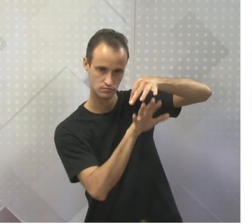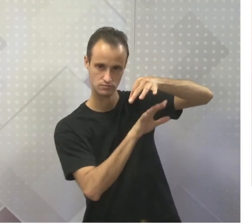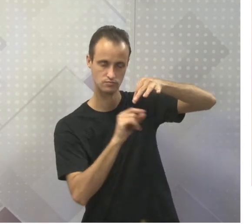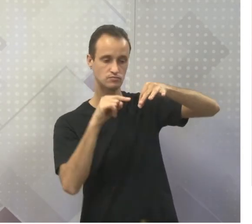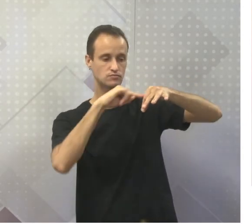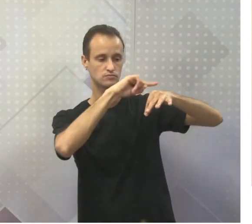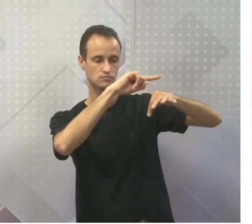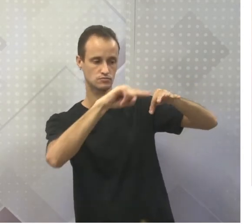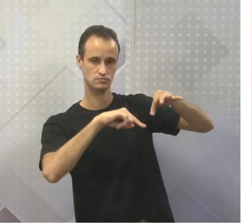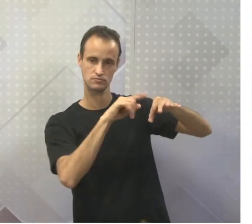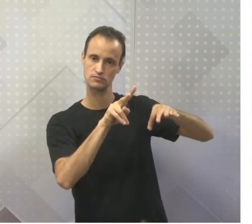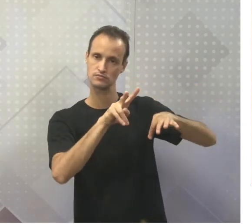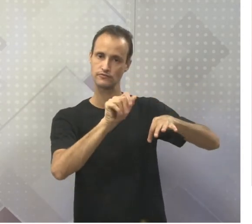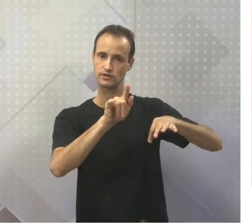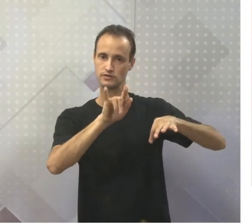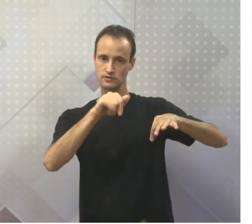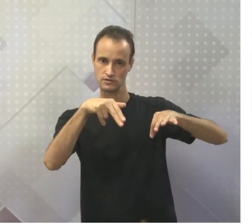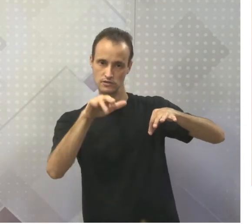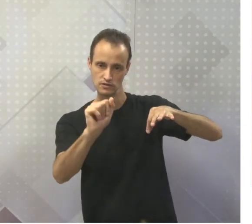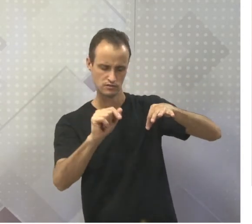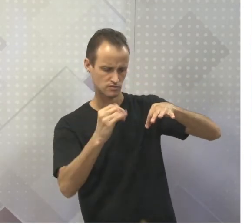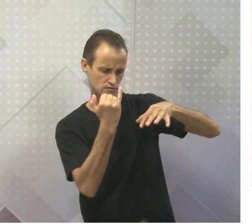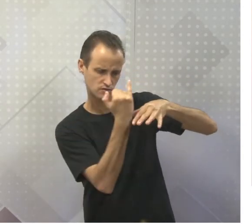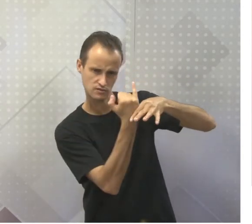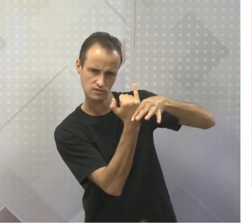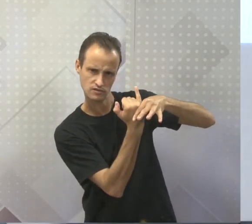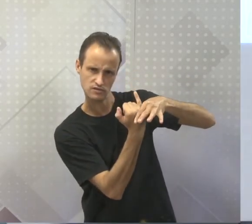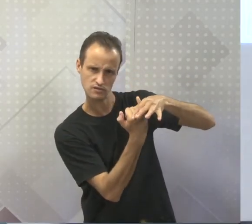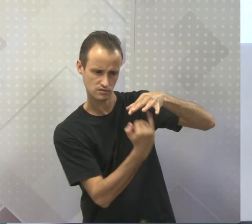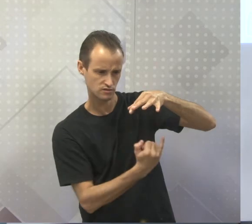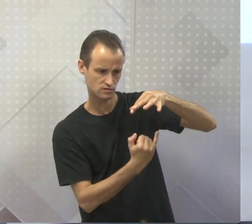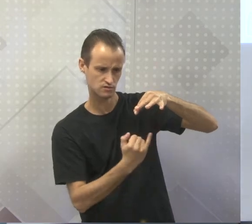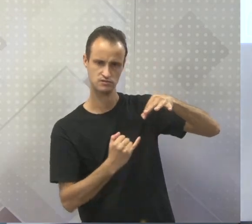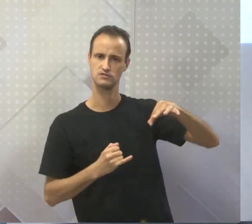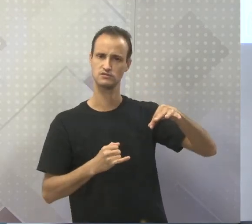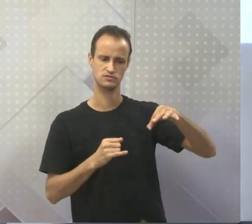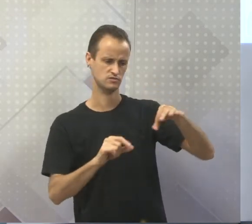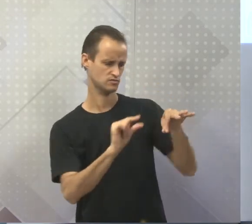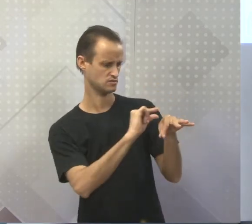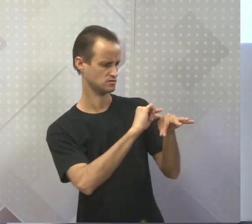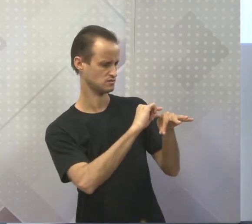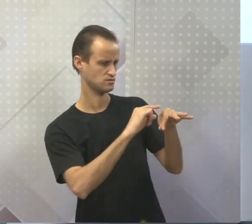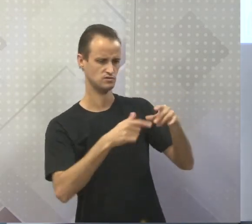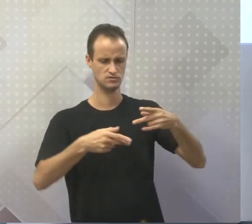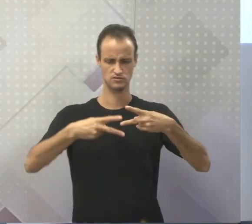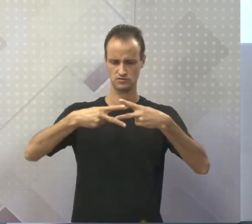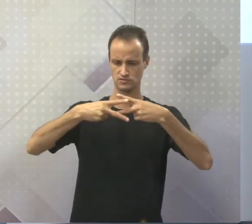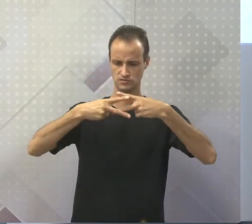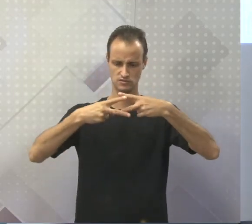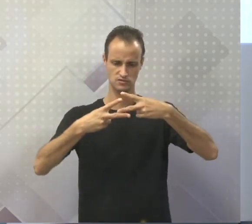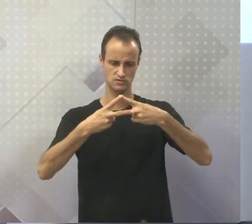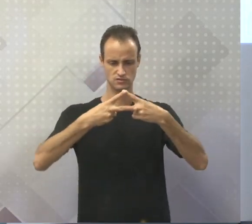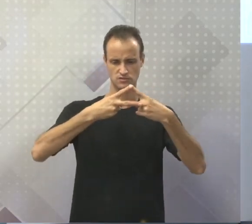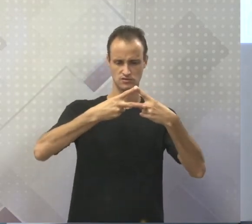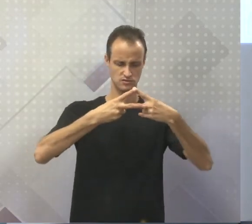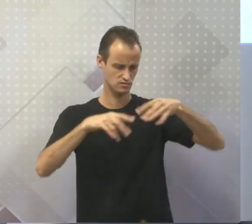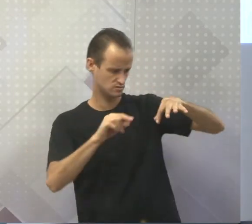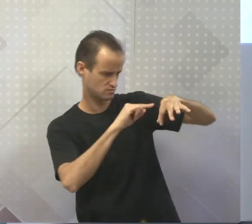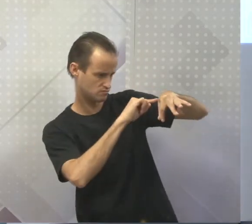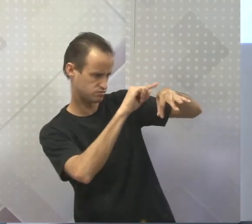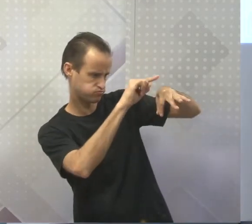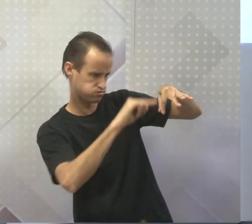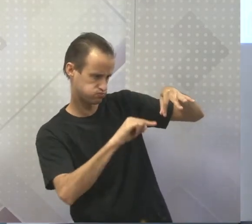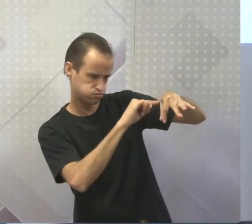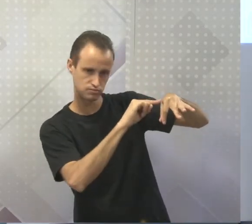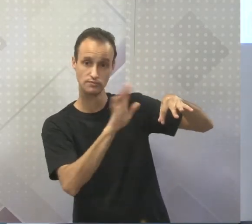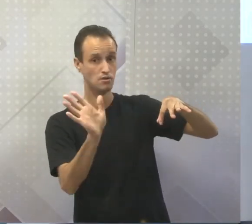famosa vagina. A vagina é lá dentro, gente. A vagina não é aquele triângulo que tem aqueles alunos que riscam o patrimônio público